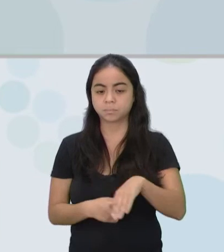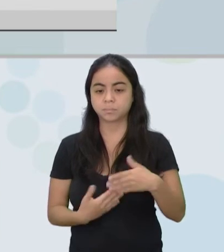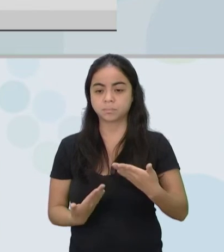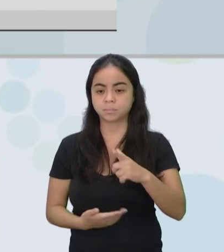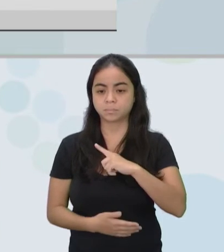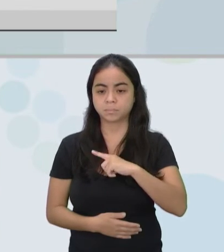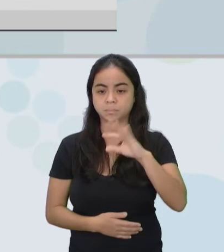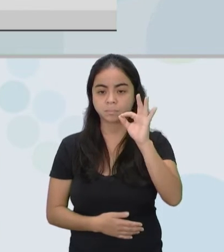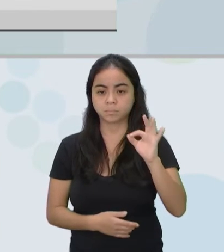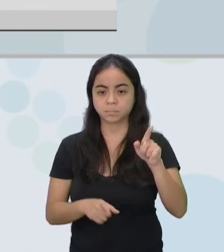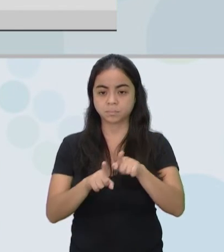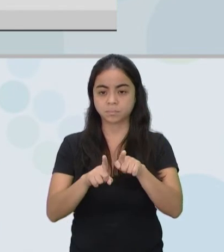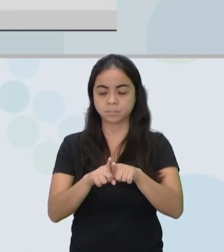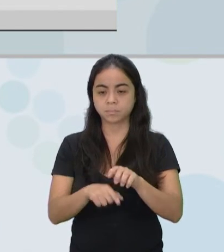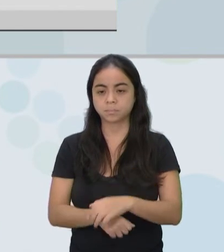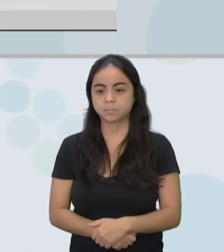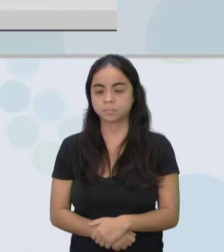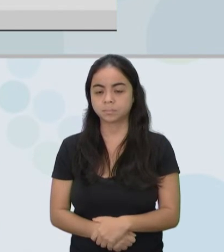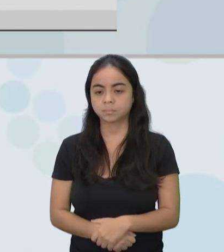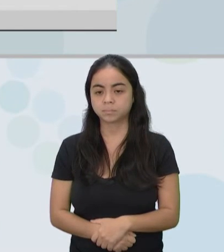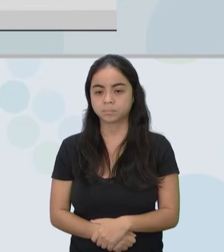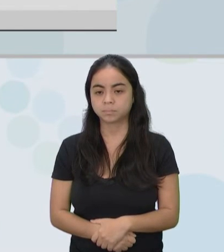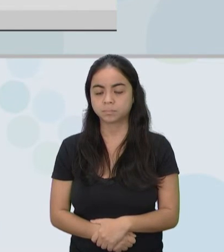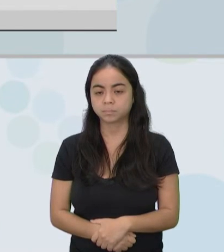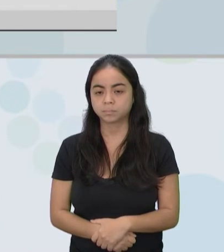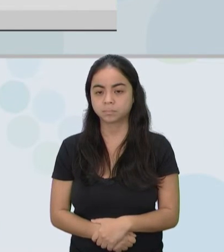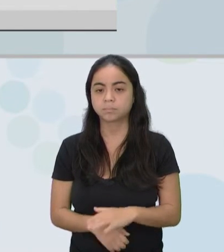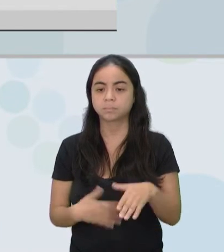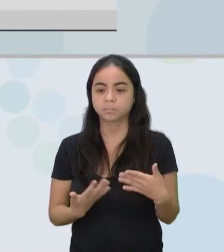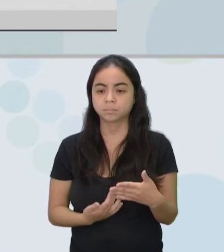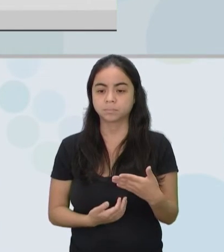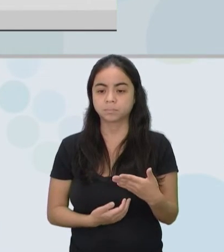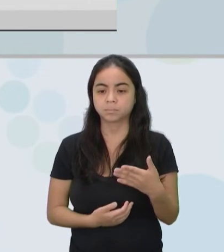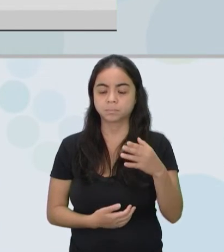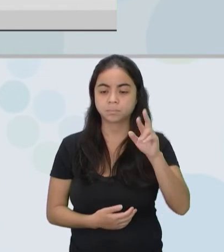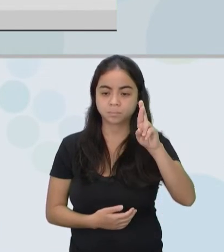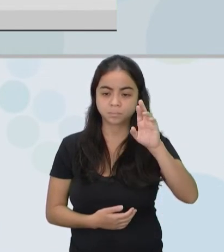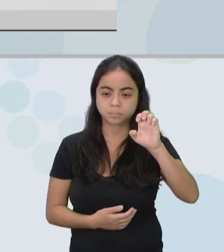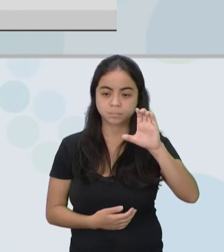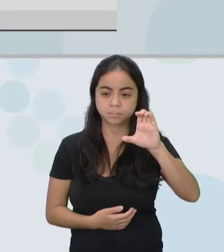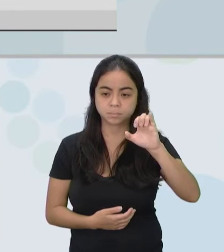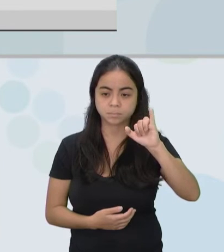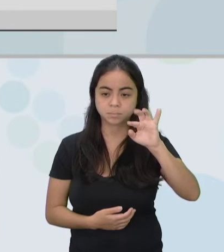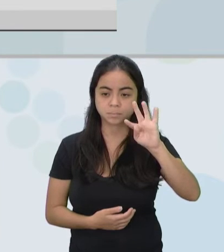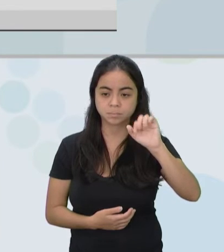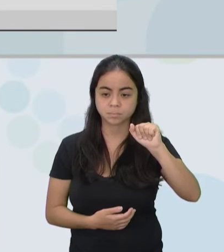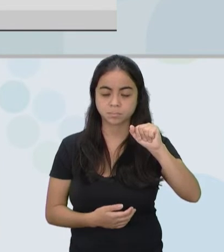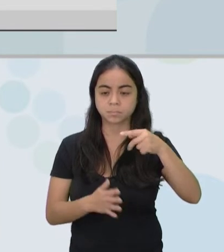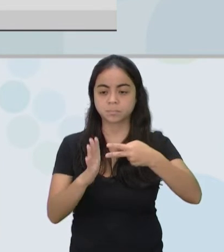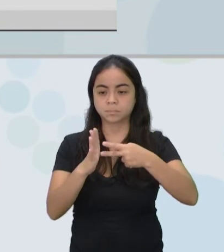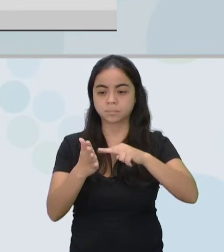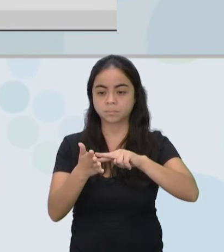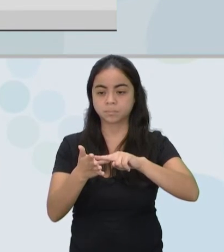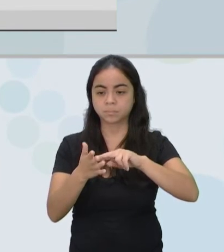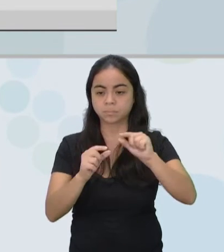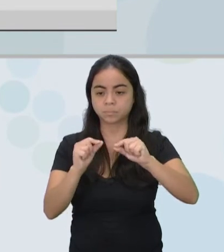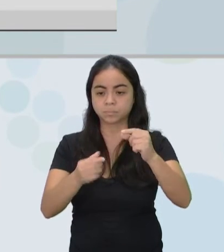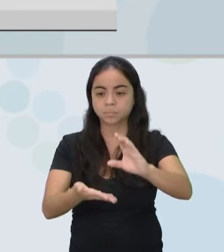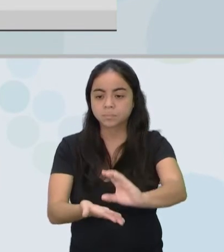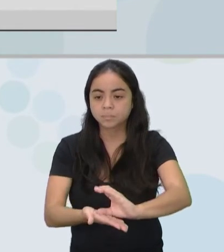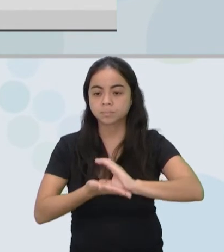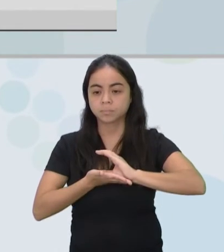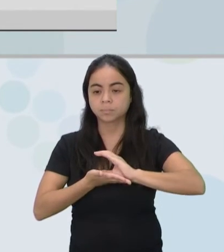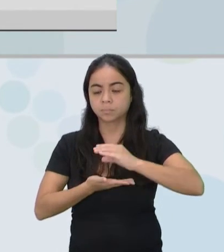lá. Então, a gente tem aqui a receita. O que, que é receita? É tudo que entra de dinheiro.